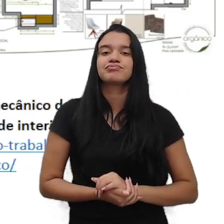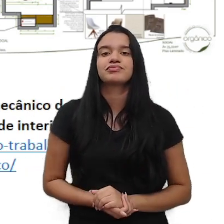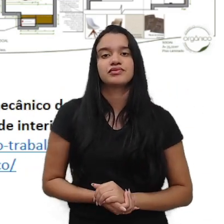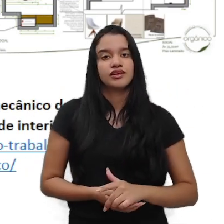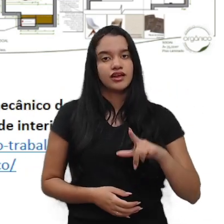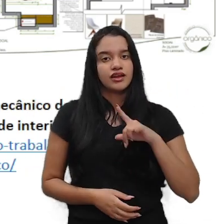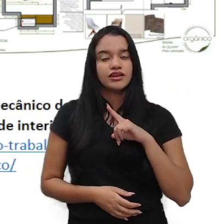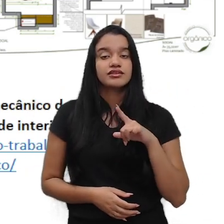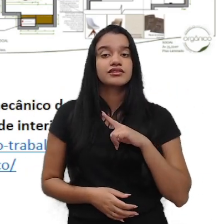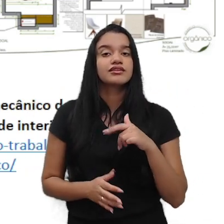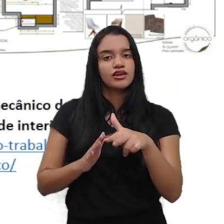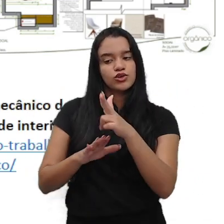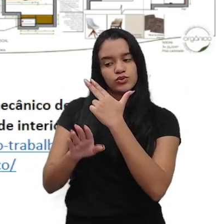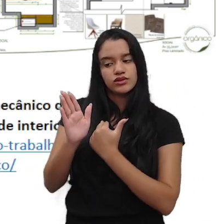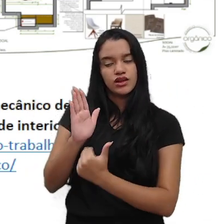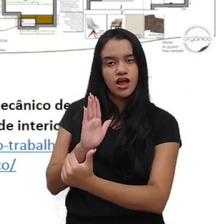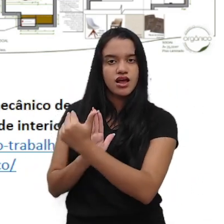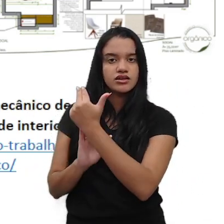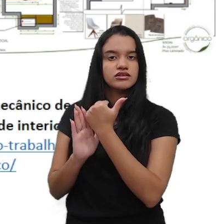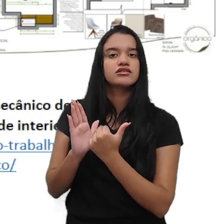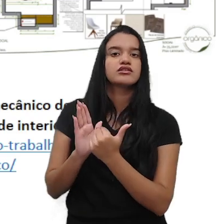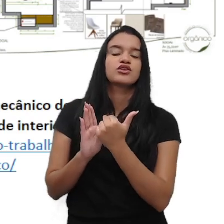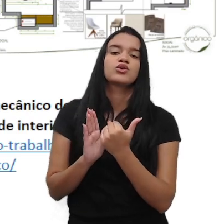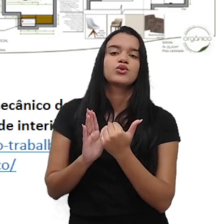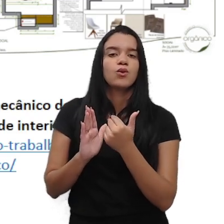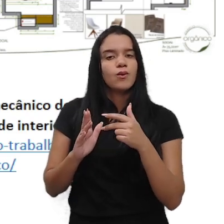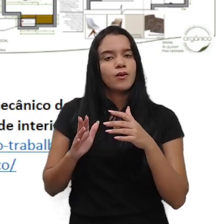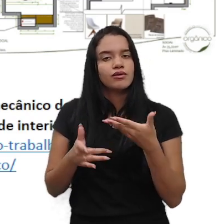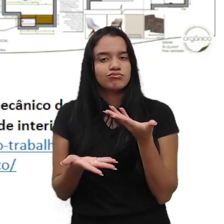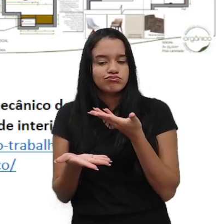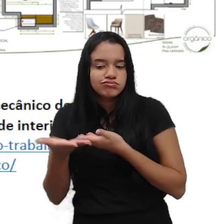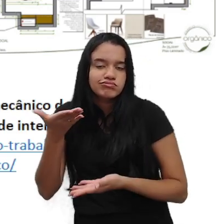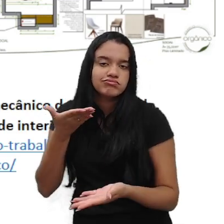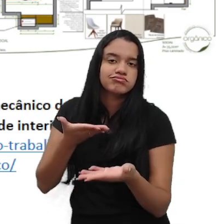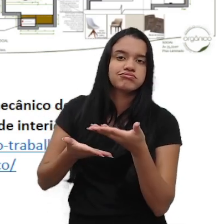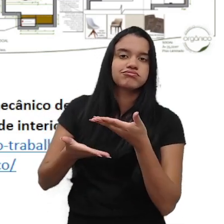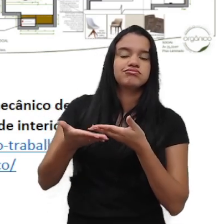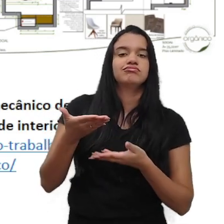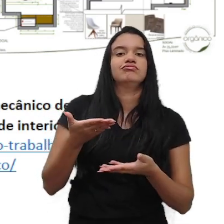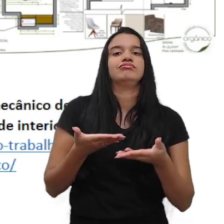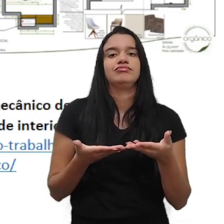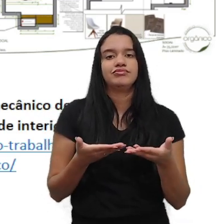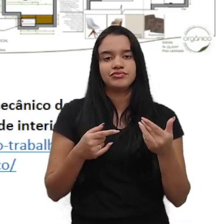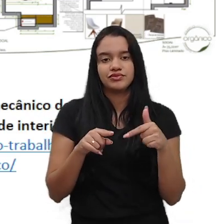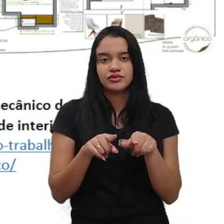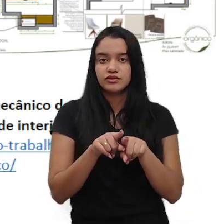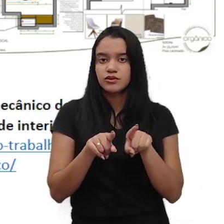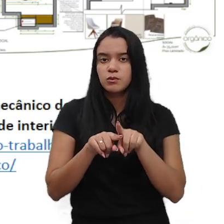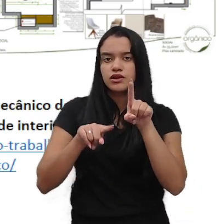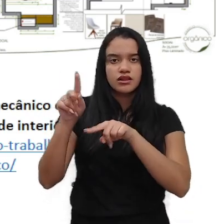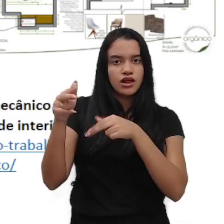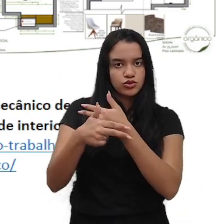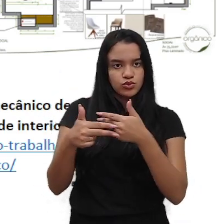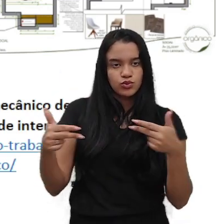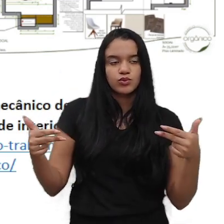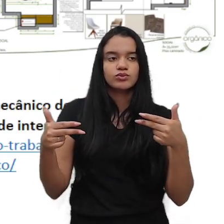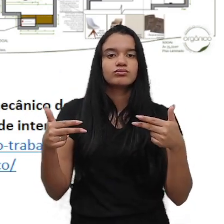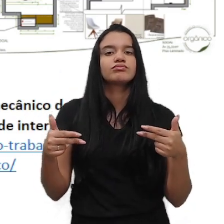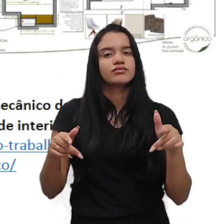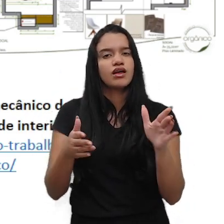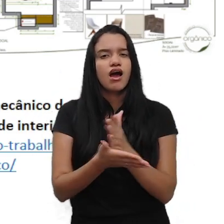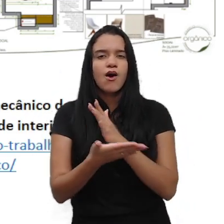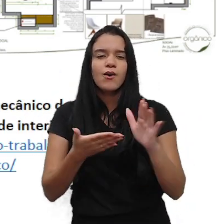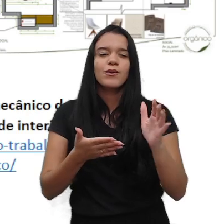planta baixa, que é uma planta humanizada, onde a gente tem toda a distribuição do mobiliário, e tem